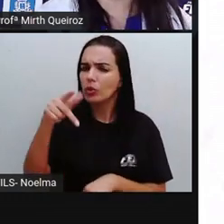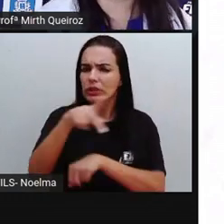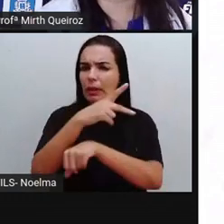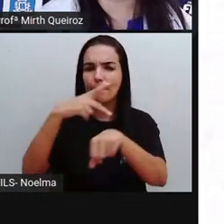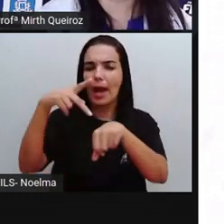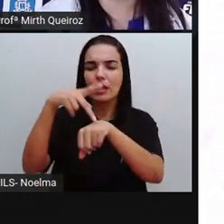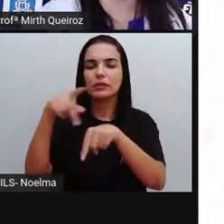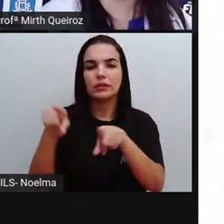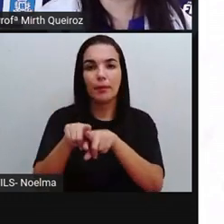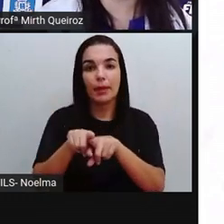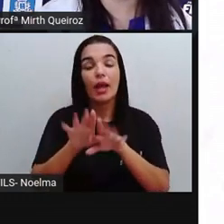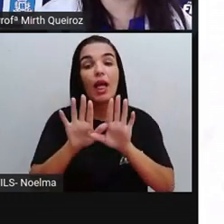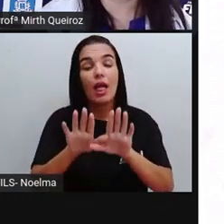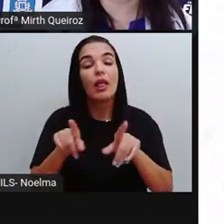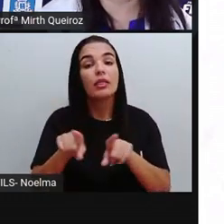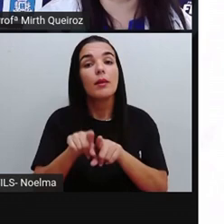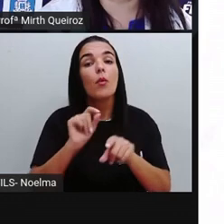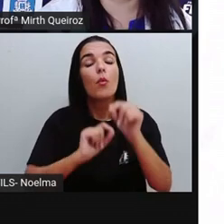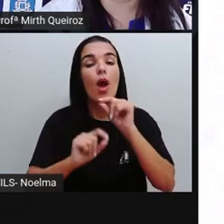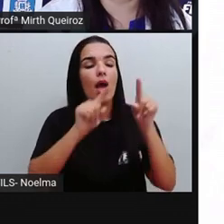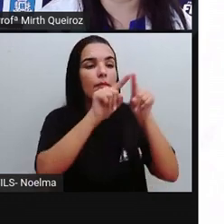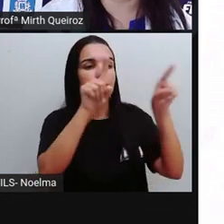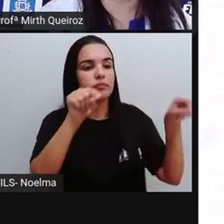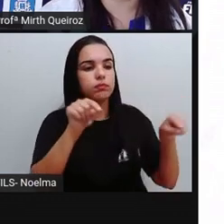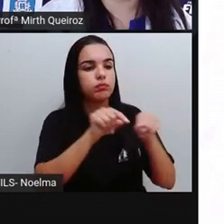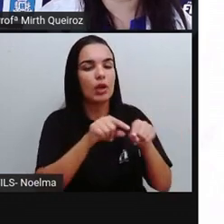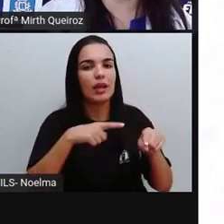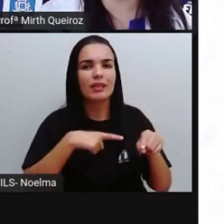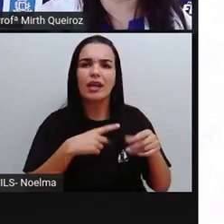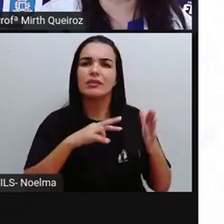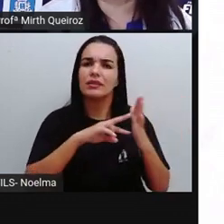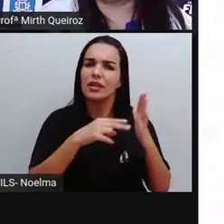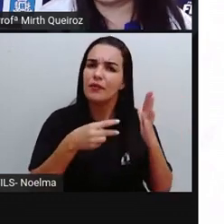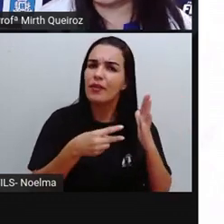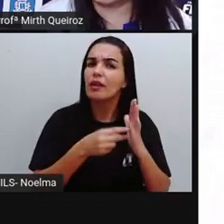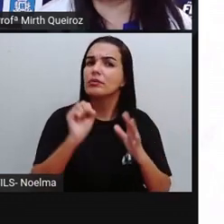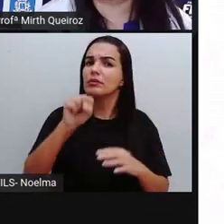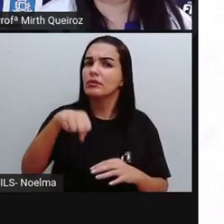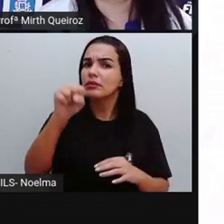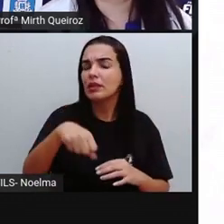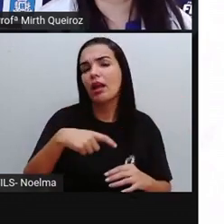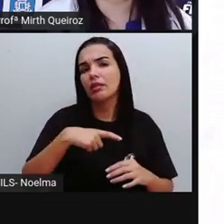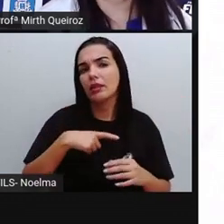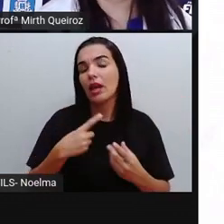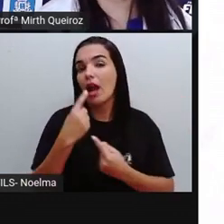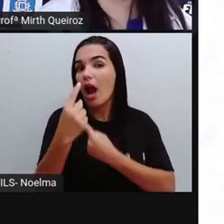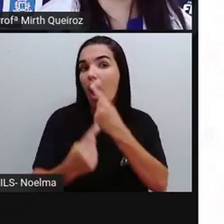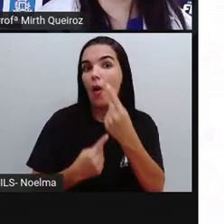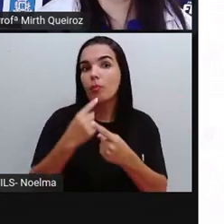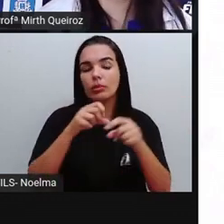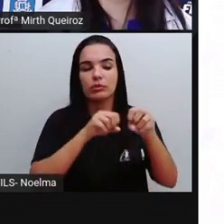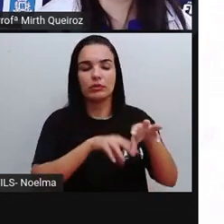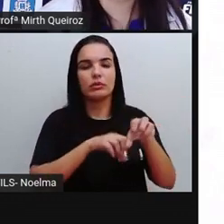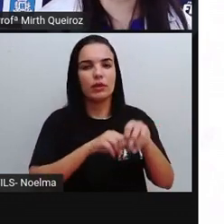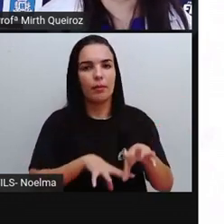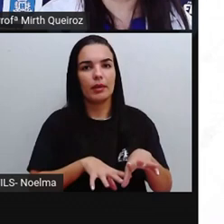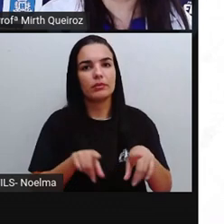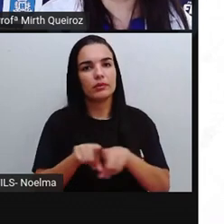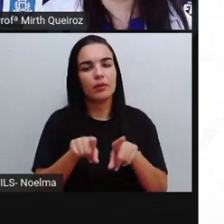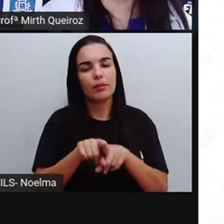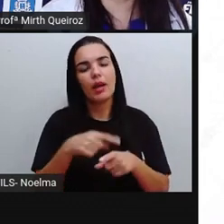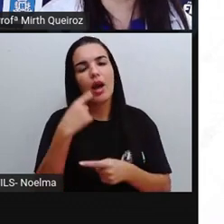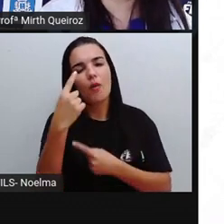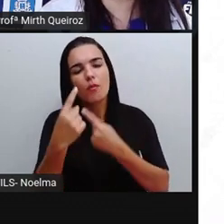todas essas telas, elas trazem um significado, né? Elas querem trazer algo para a gente relacionado a quê?